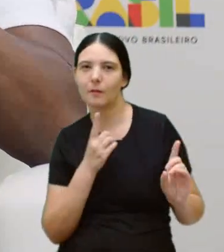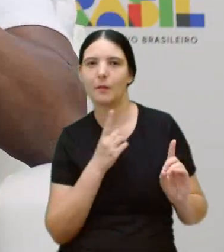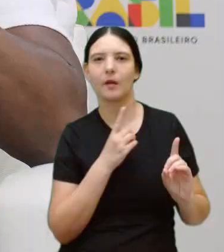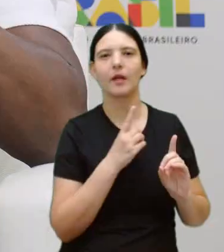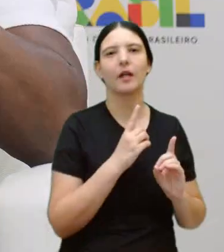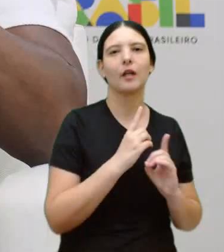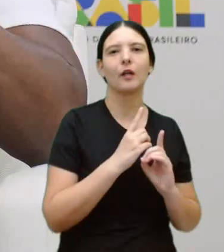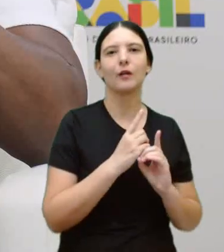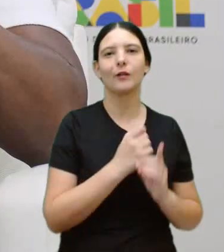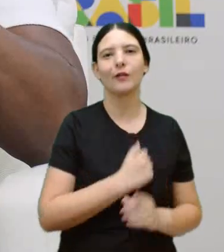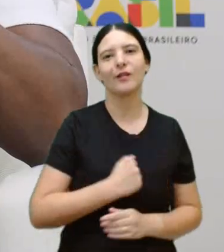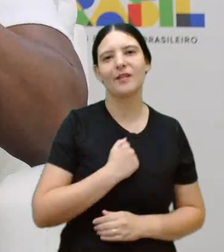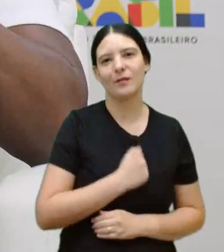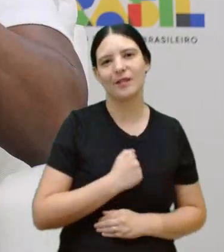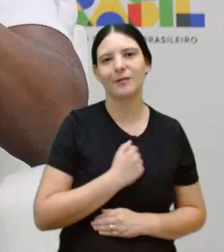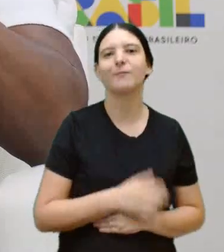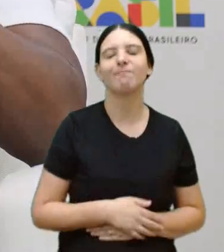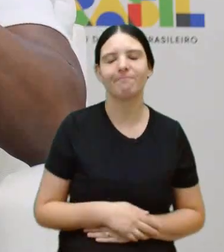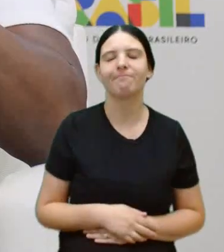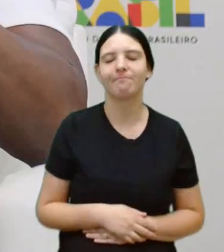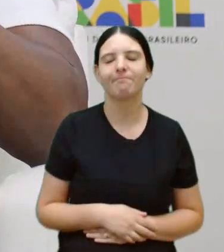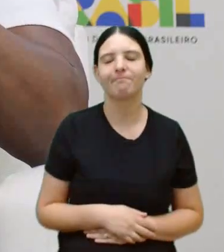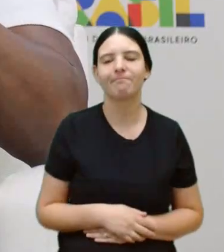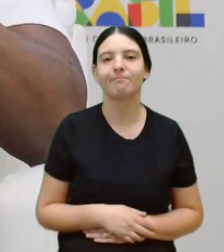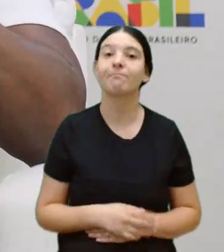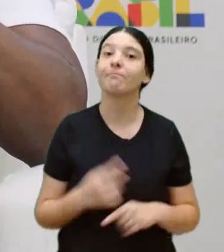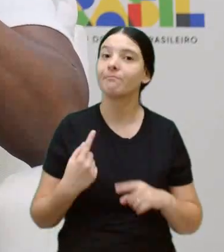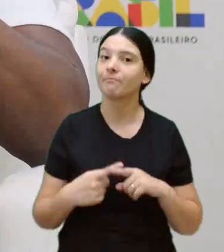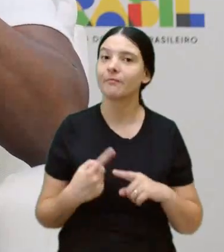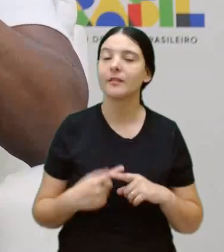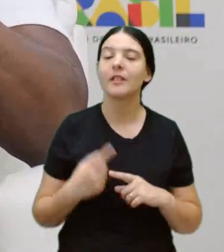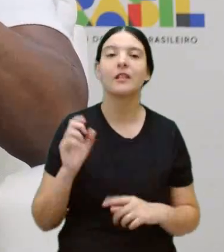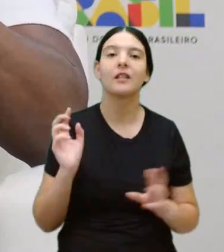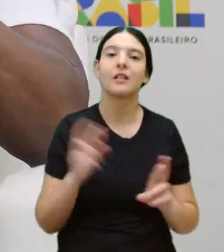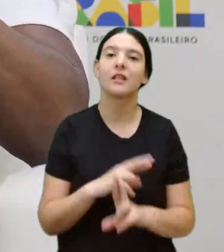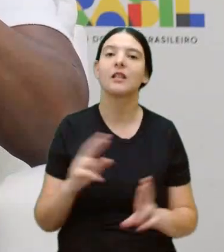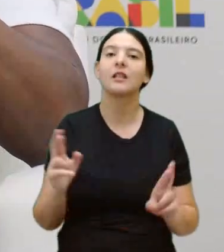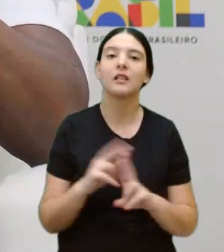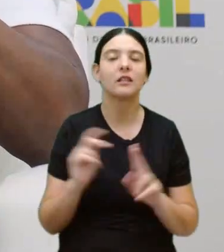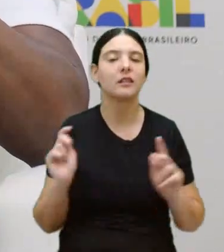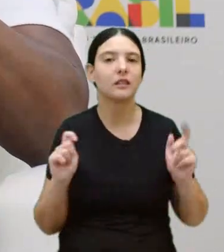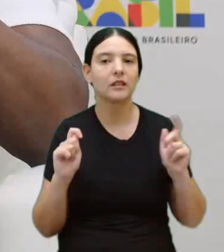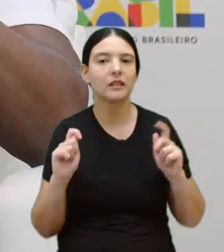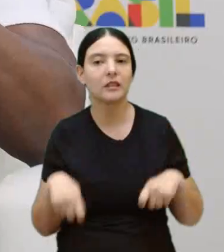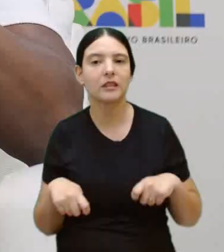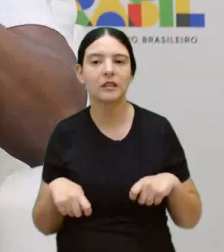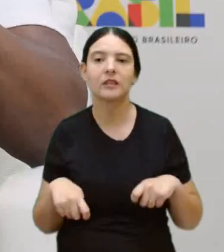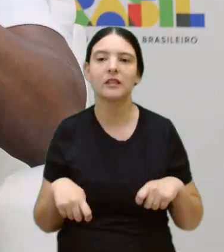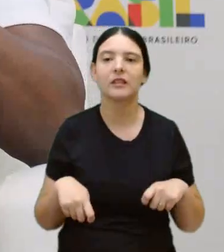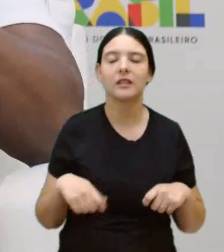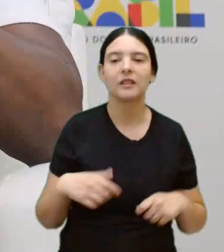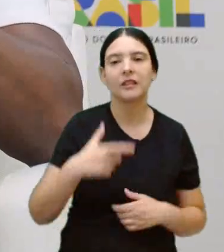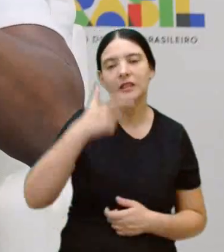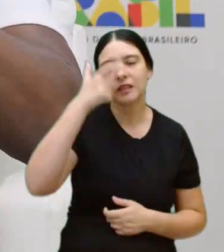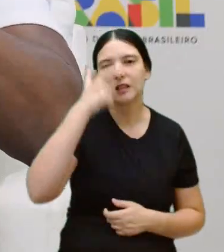saudade. E isso tem muita relação com uma capacidade de eu ser integral e não precisar